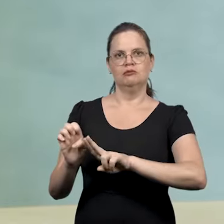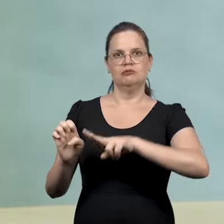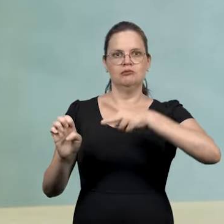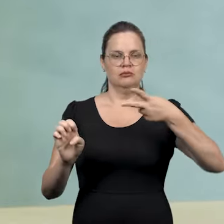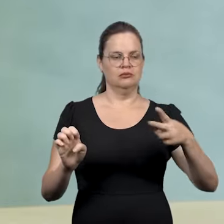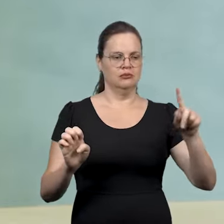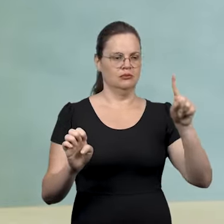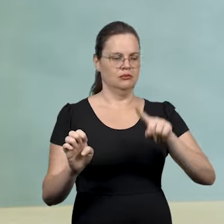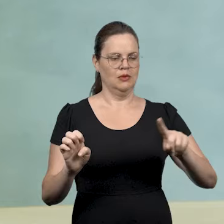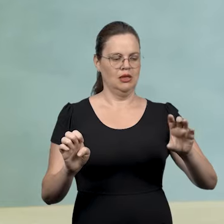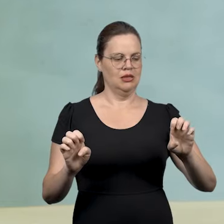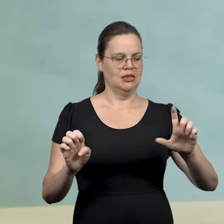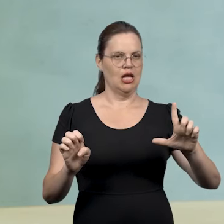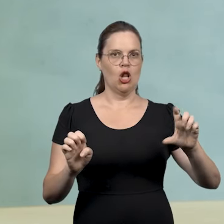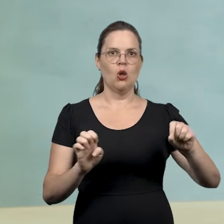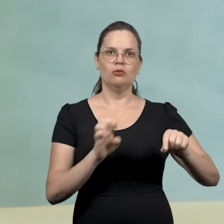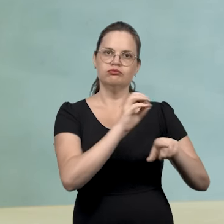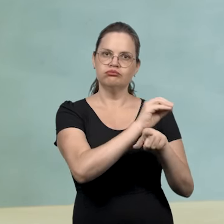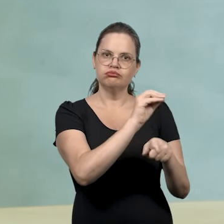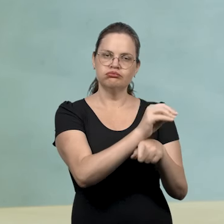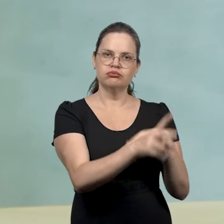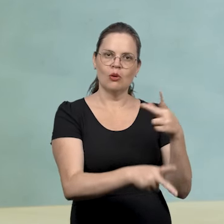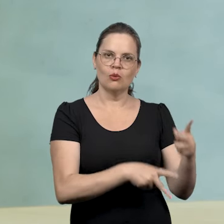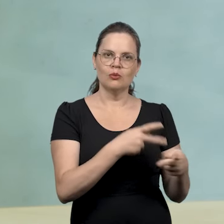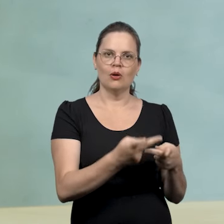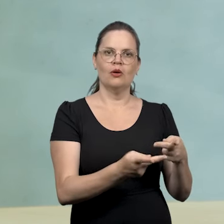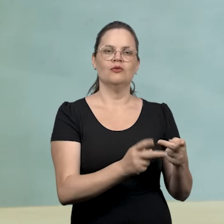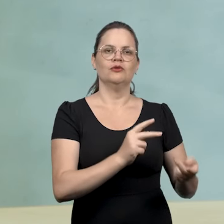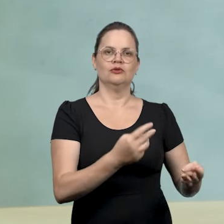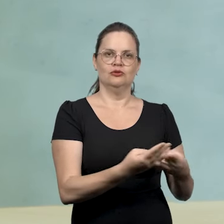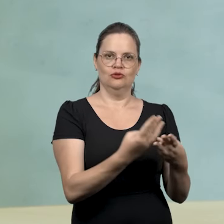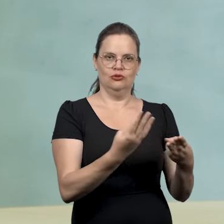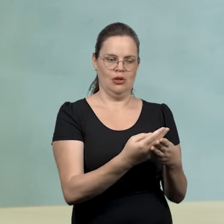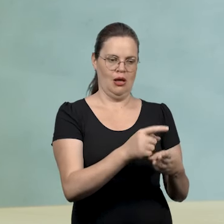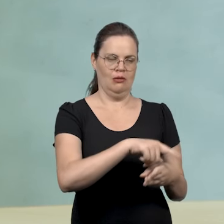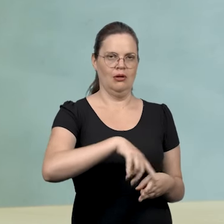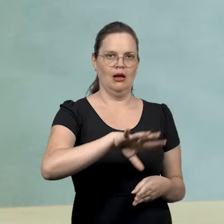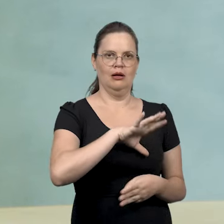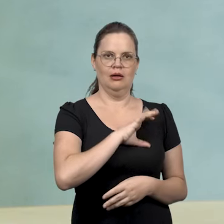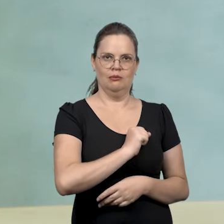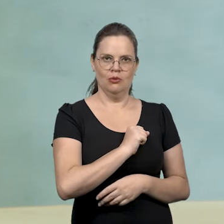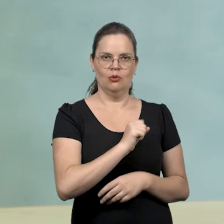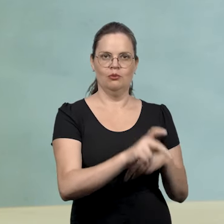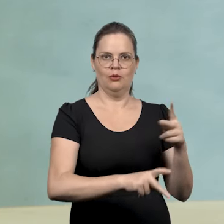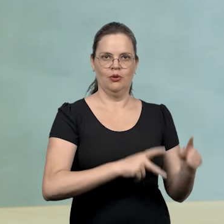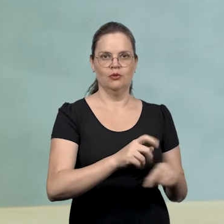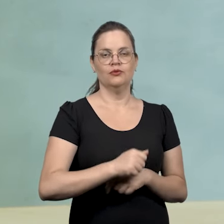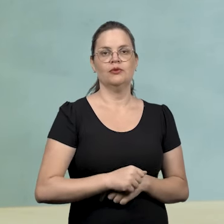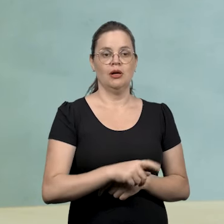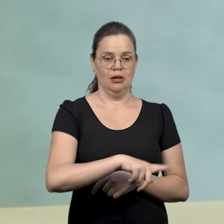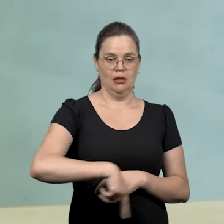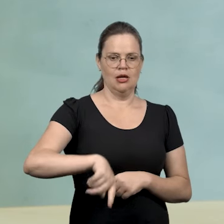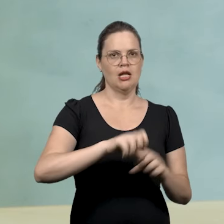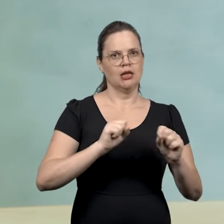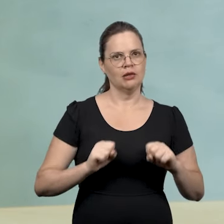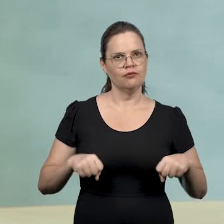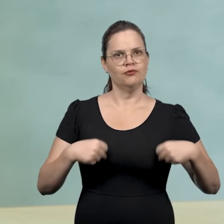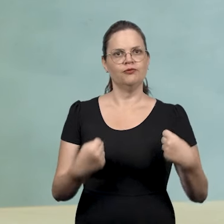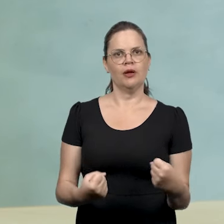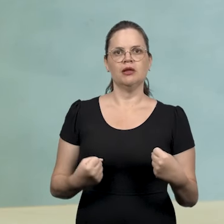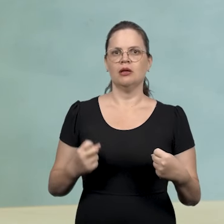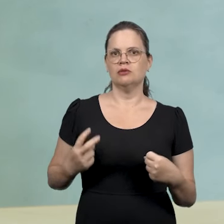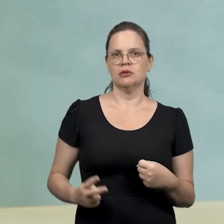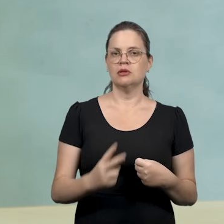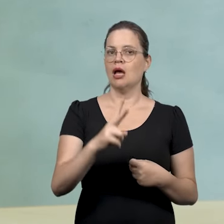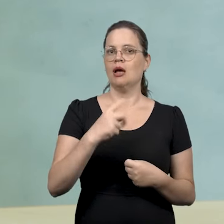para com Israel, né, para com o povo judeu, ao passo de defender a saída do povo